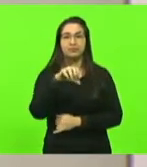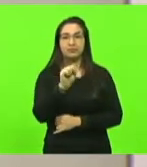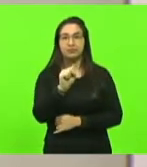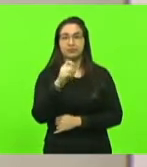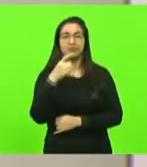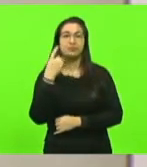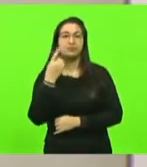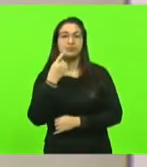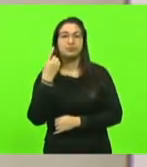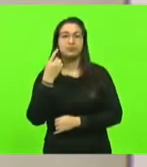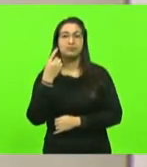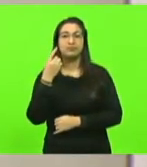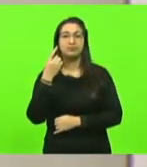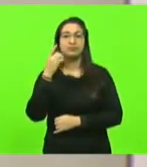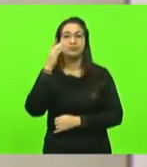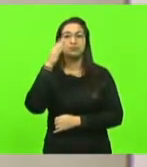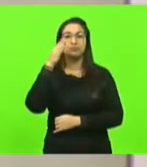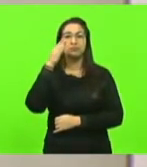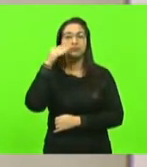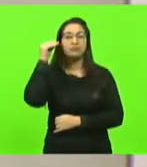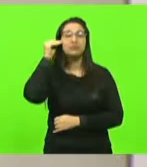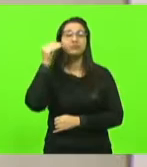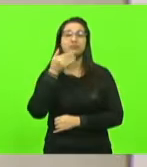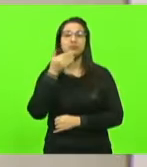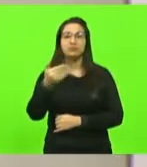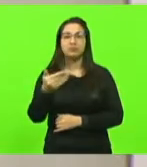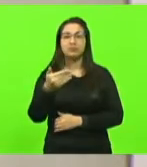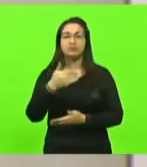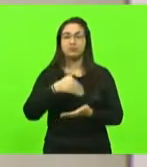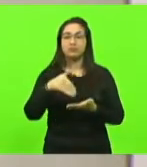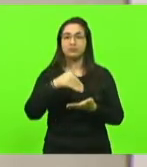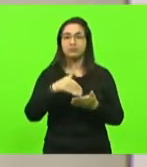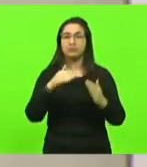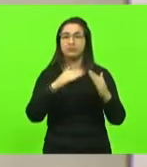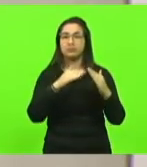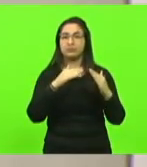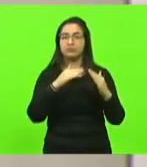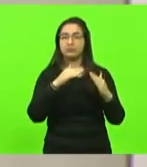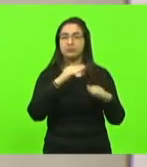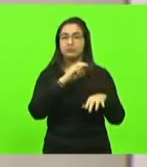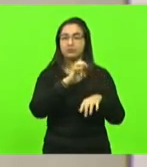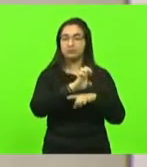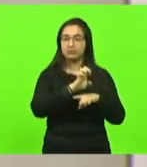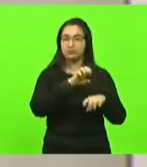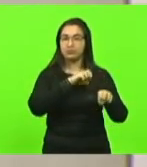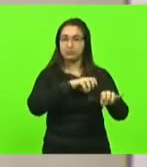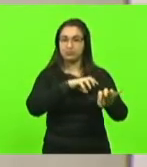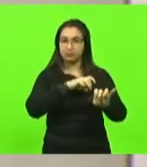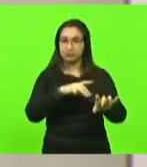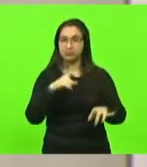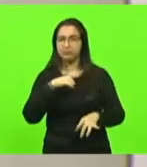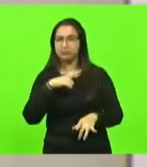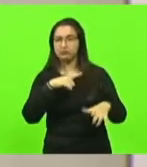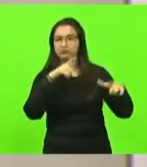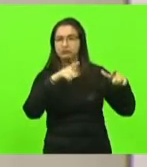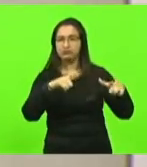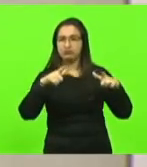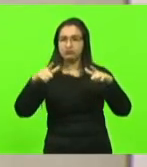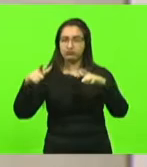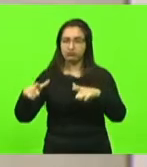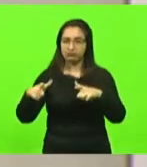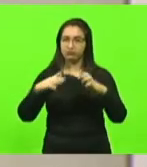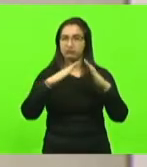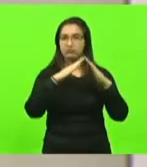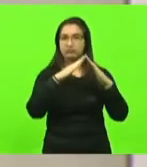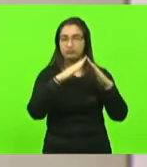Luciane Carminati, solicitando ao secretário de Estado da Educação informações acerca das unidades escolares da Rede Pública Estadual de